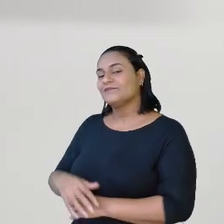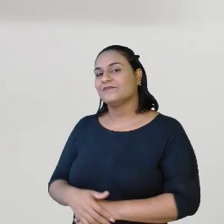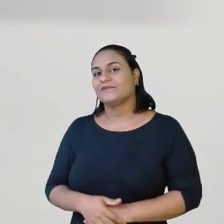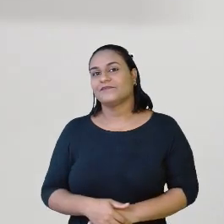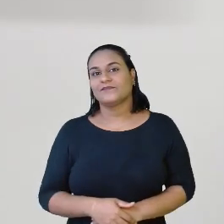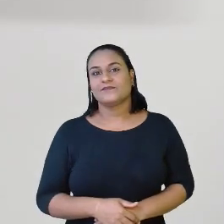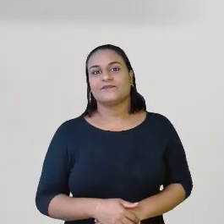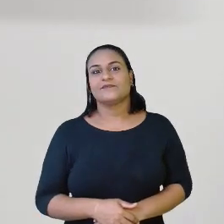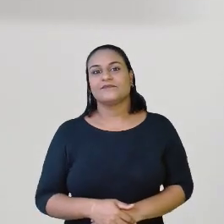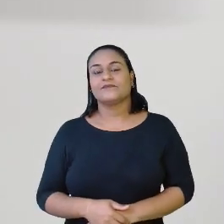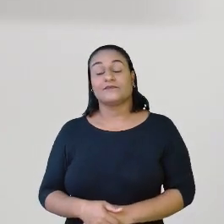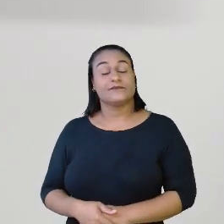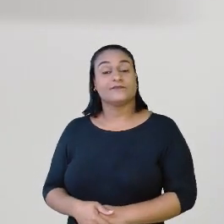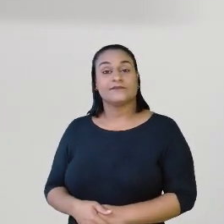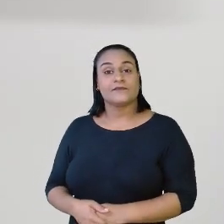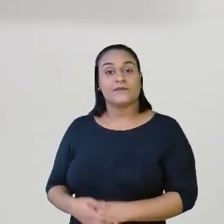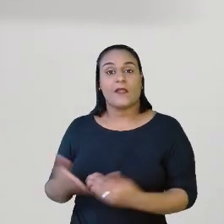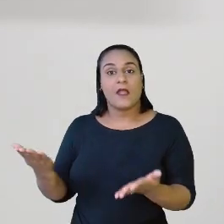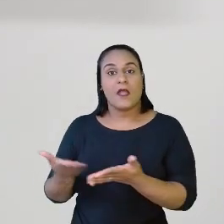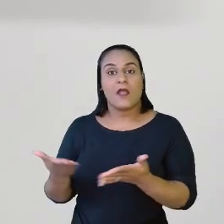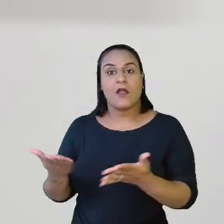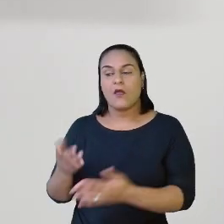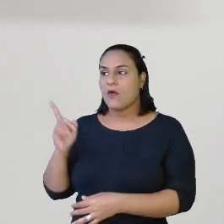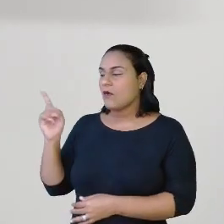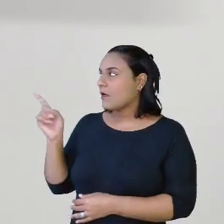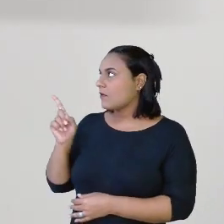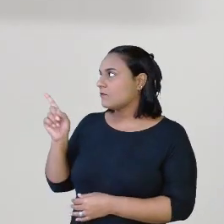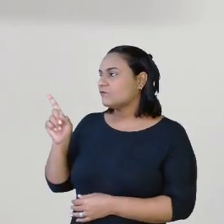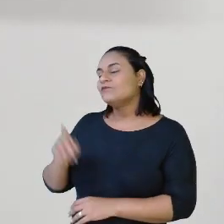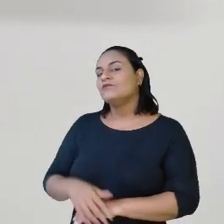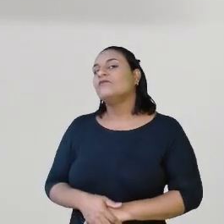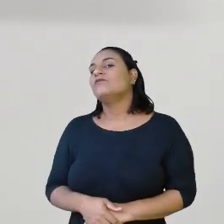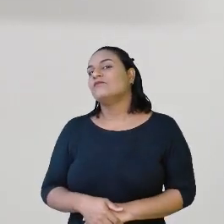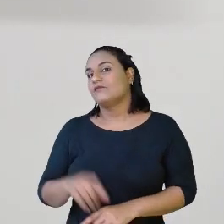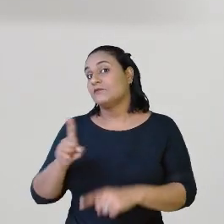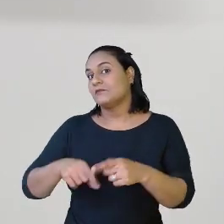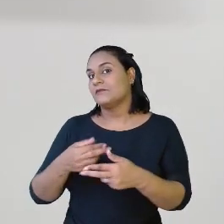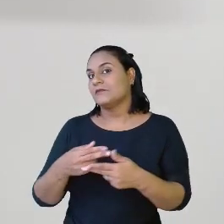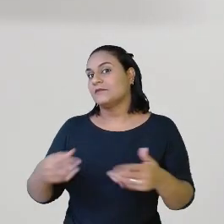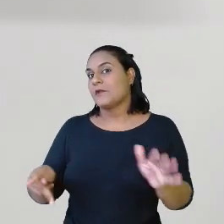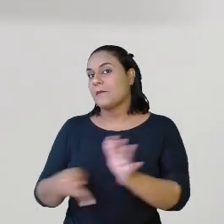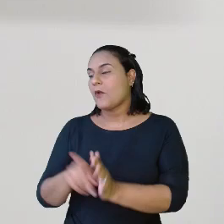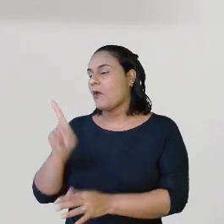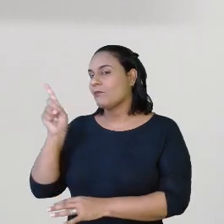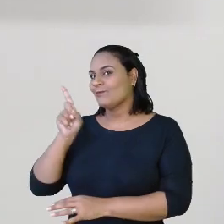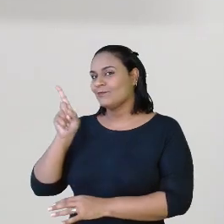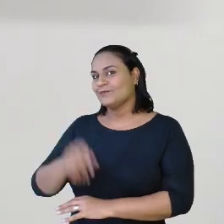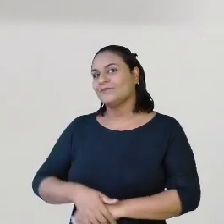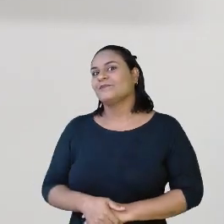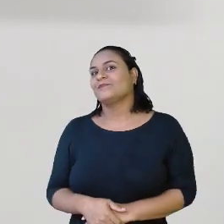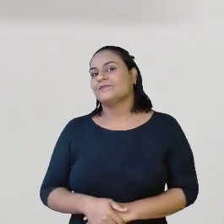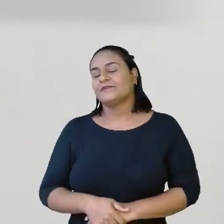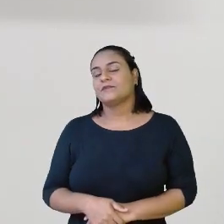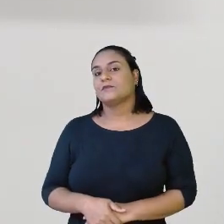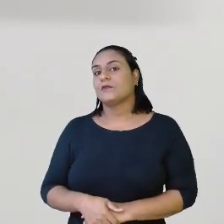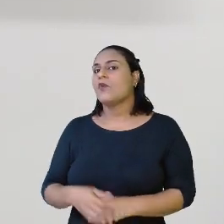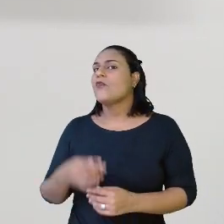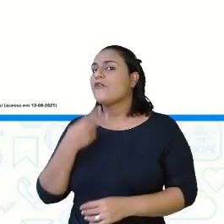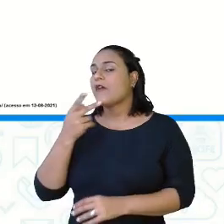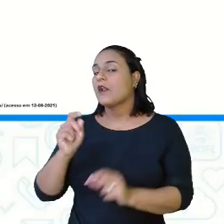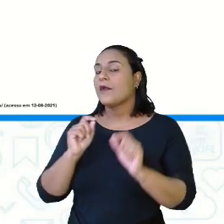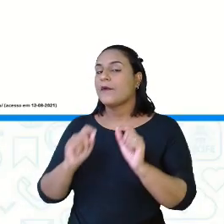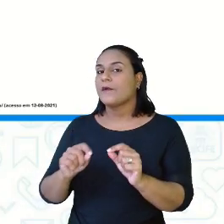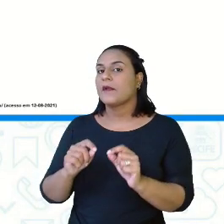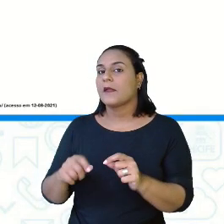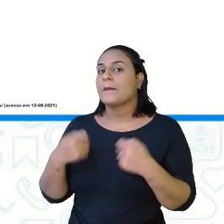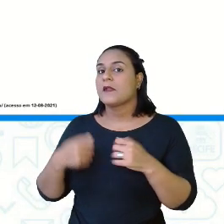agora vamos para a cobertura, os ingredientes da cobertura. O que foi que eu disse para vocês que precisava?